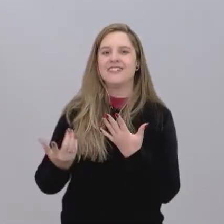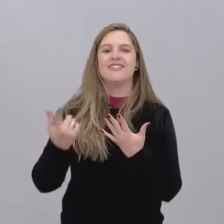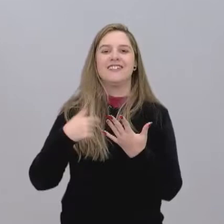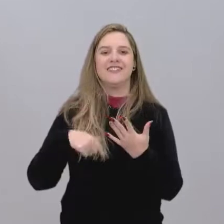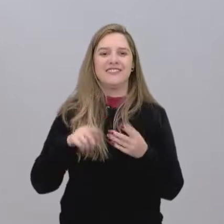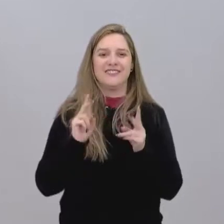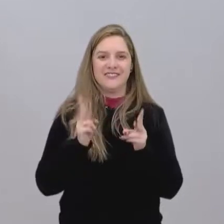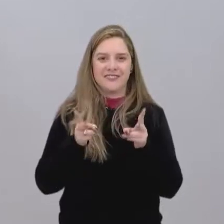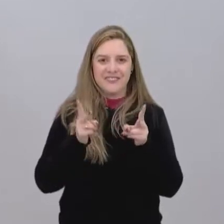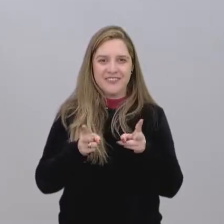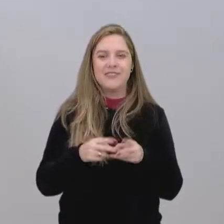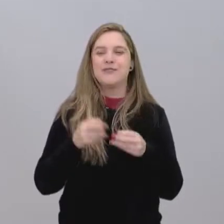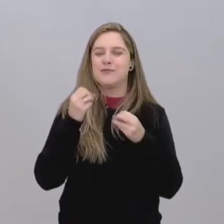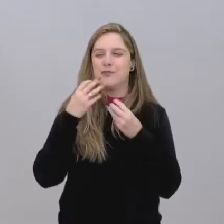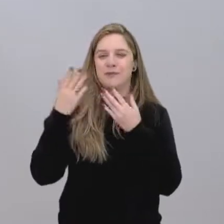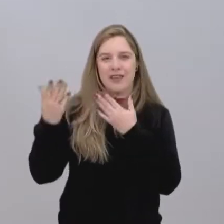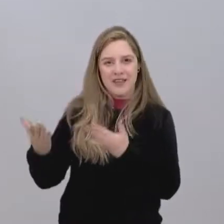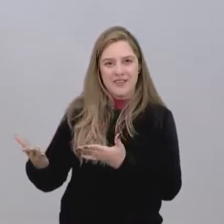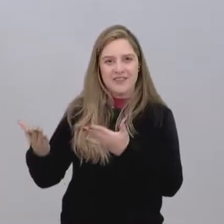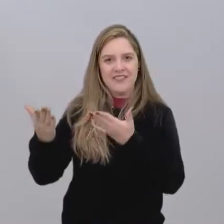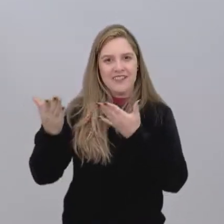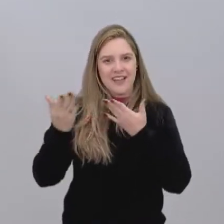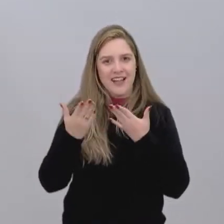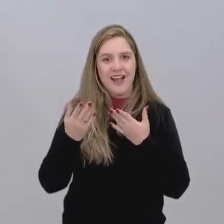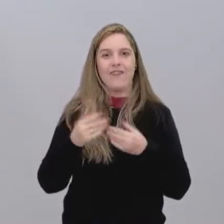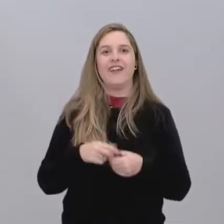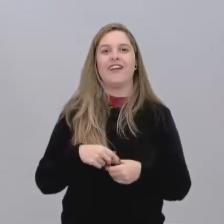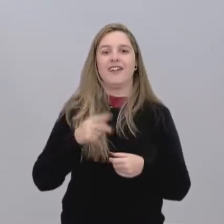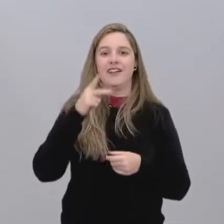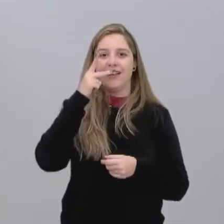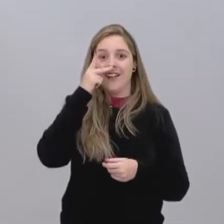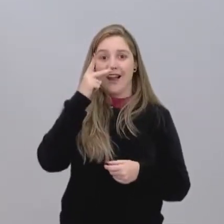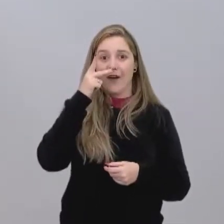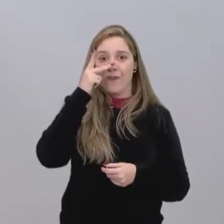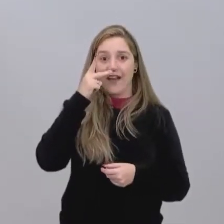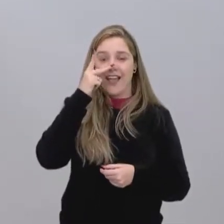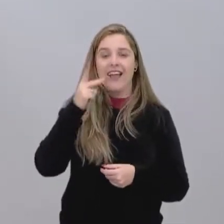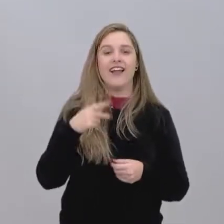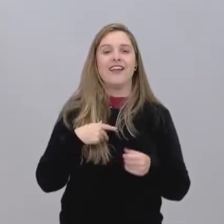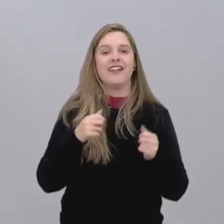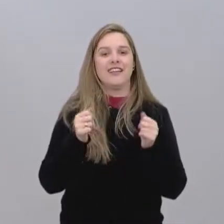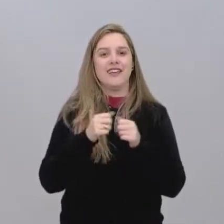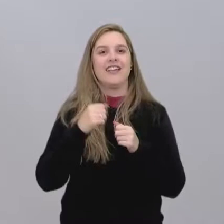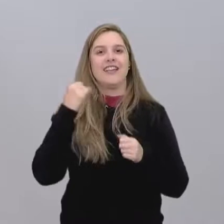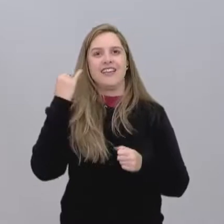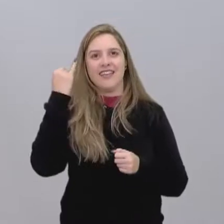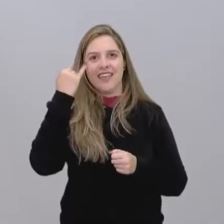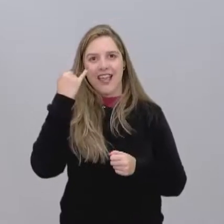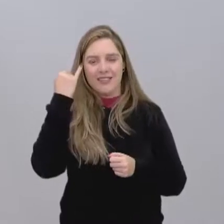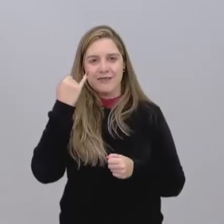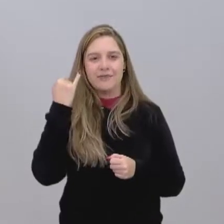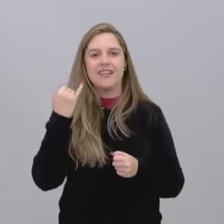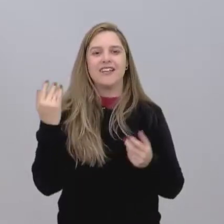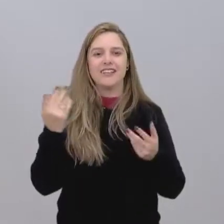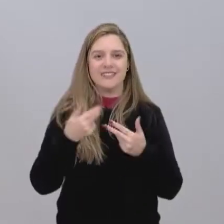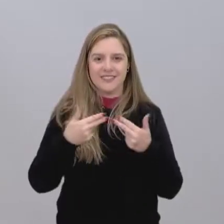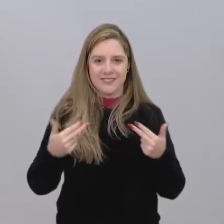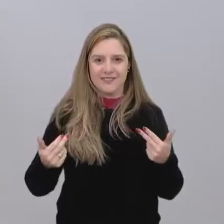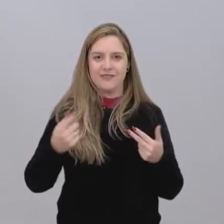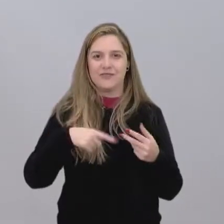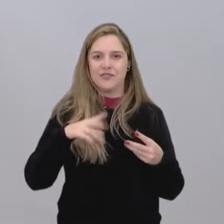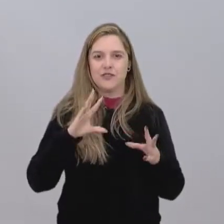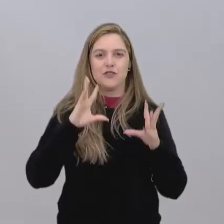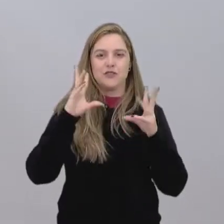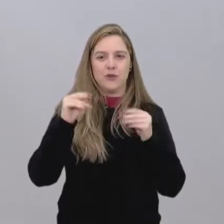meninas, sejam muito bem-vindas. Estou aqui com a Caiane e com a Yasmin, Então, meninas, sejam